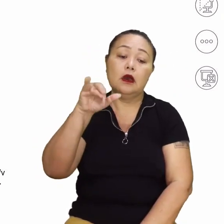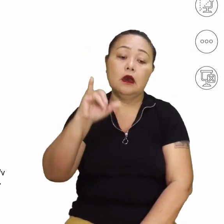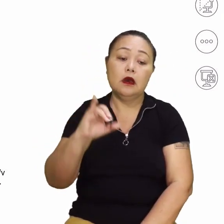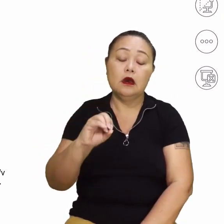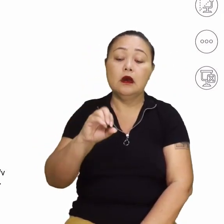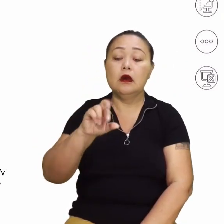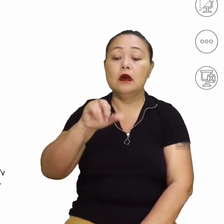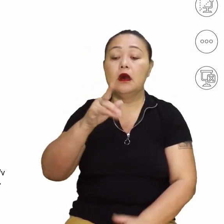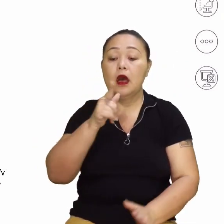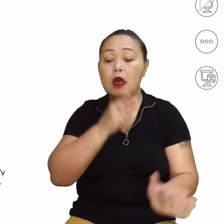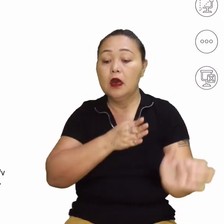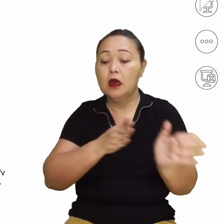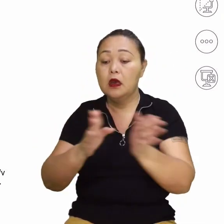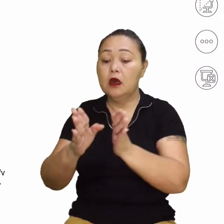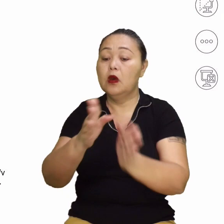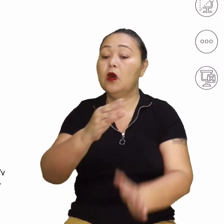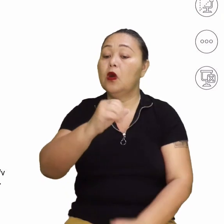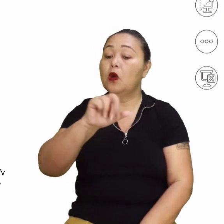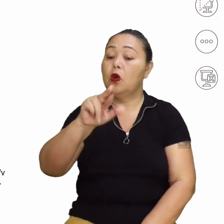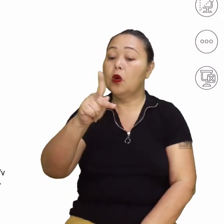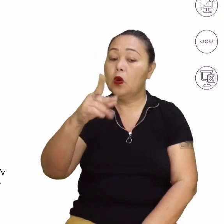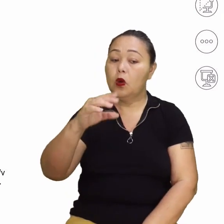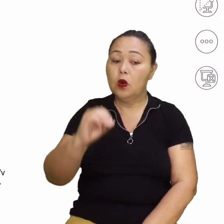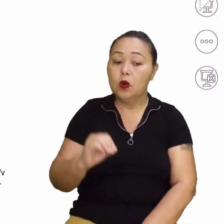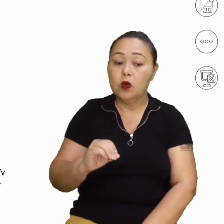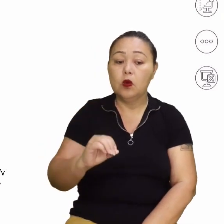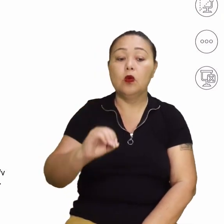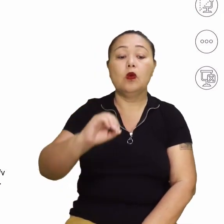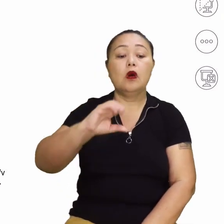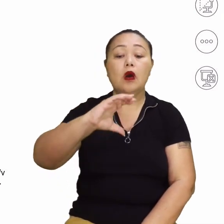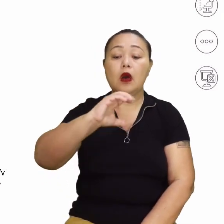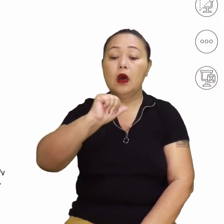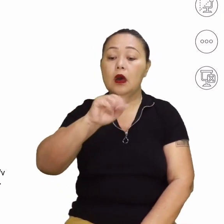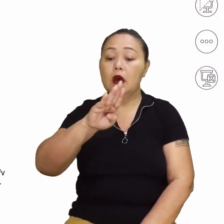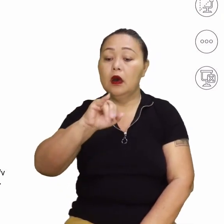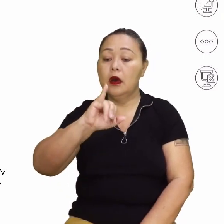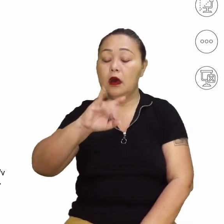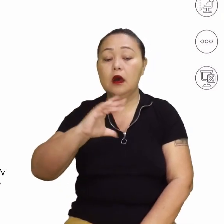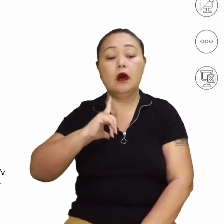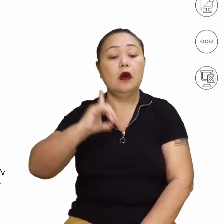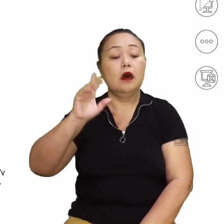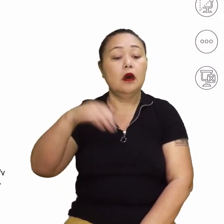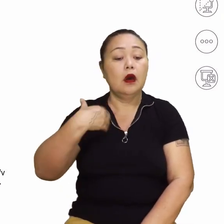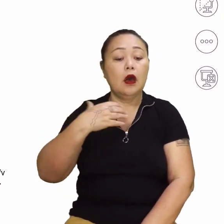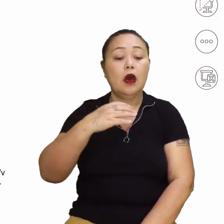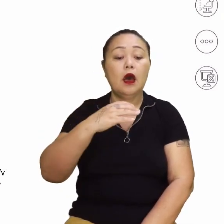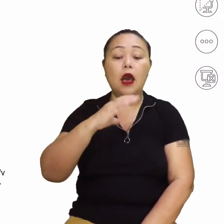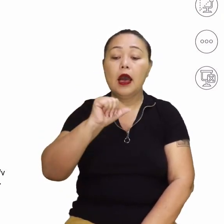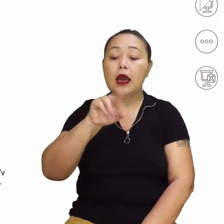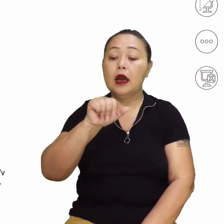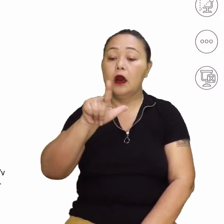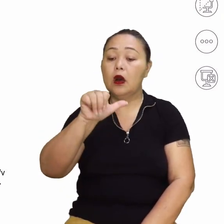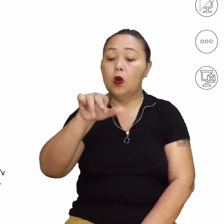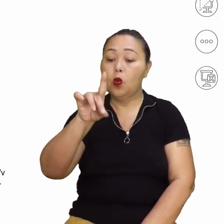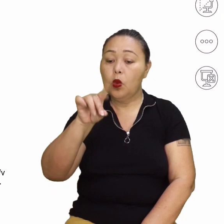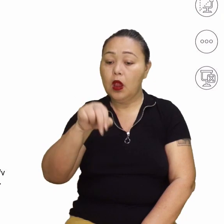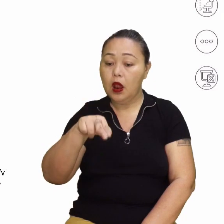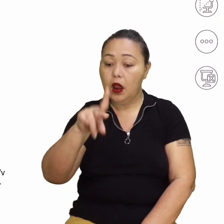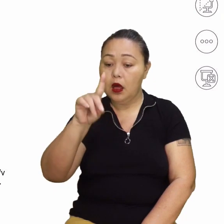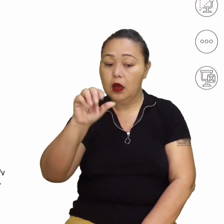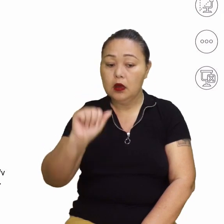São Felipe do Oeste cabixi Santa Luzia cacaulândia e